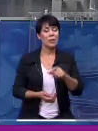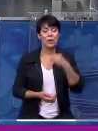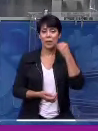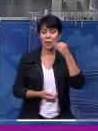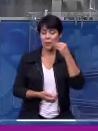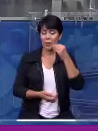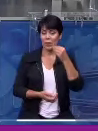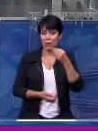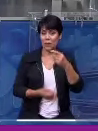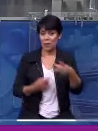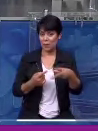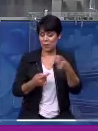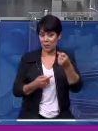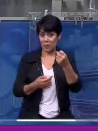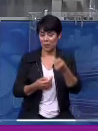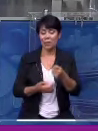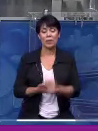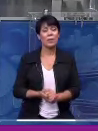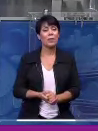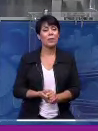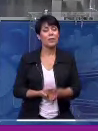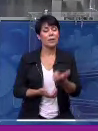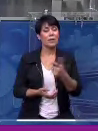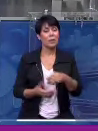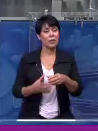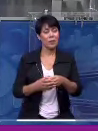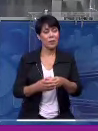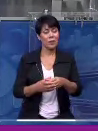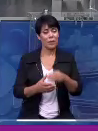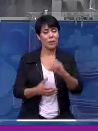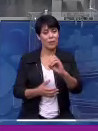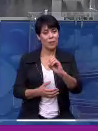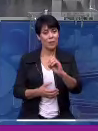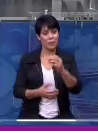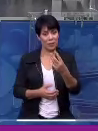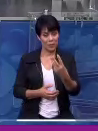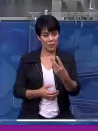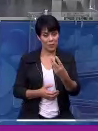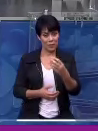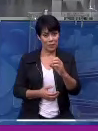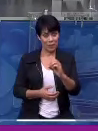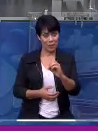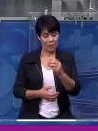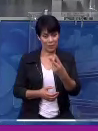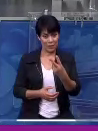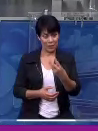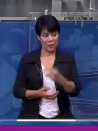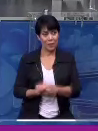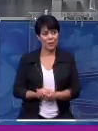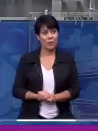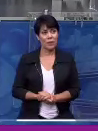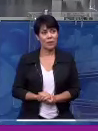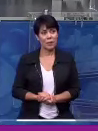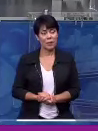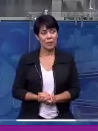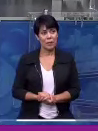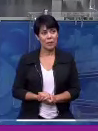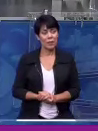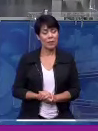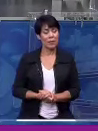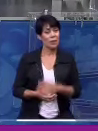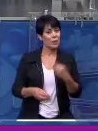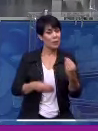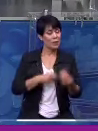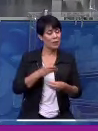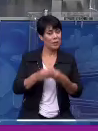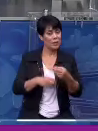muitas chances de ganhar. Fique atenta, fique atento. Bola verde, número 03. Verde, 03. O globo